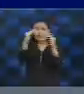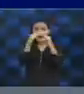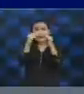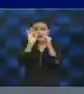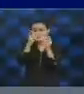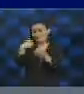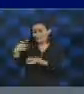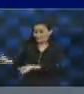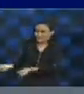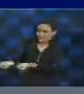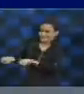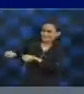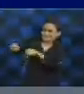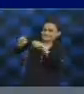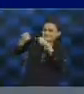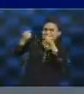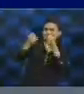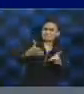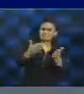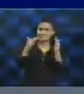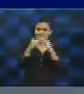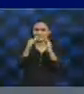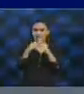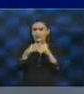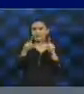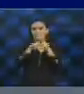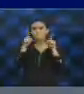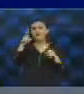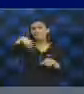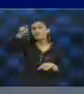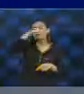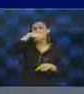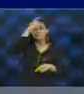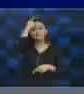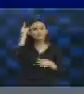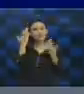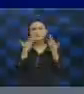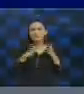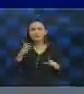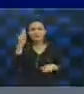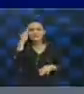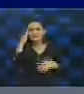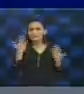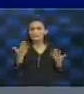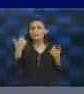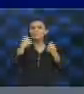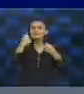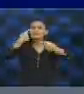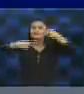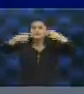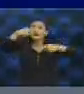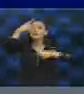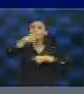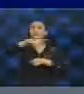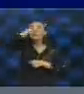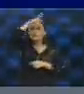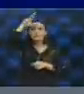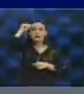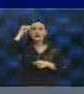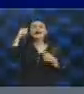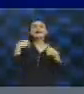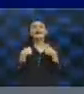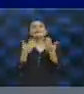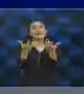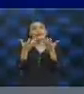no sofá da tua sala. Mas não é isso que a população quer saber. Nós precisamos debater sobre a cidade. Eu tento debater a